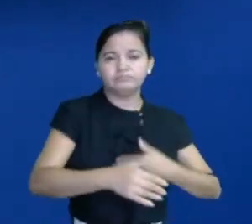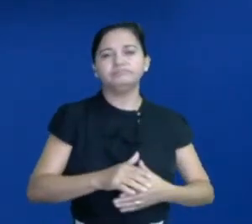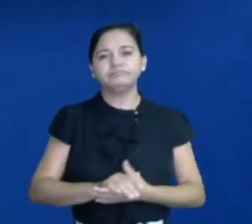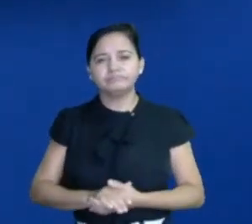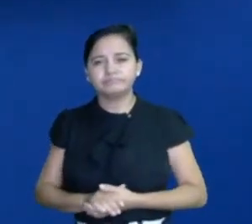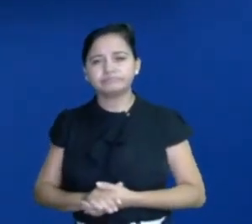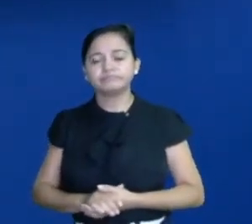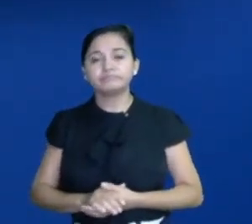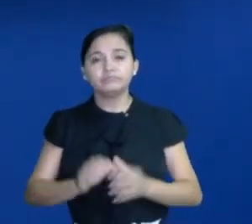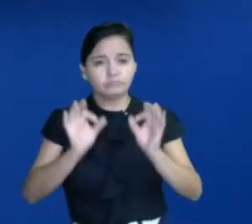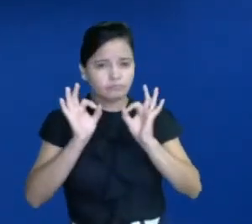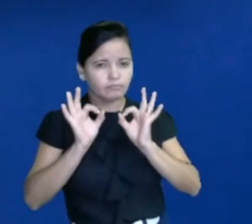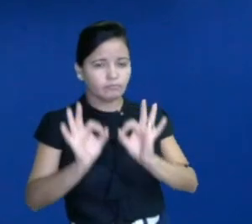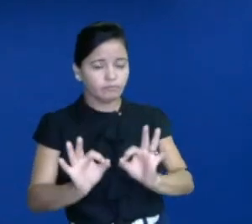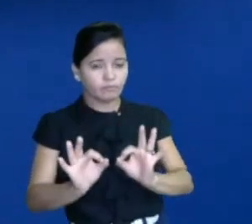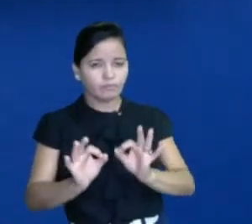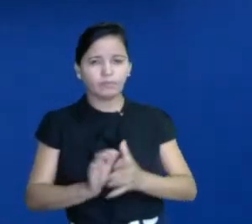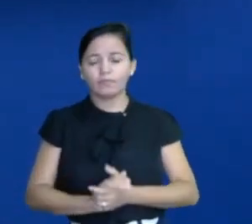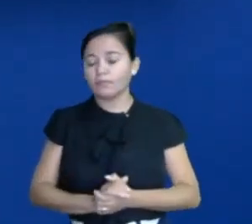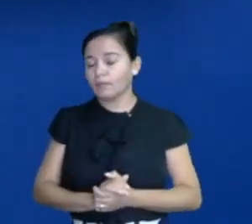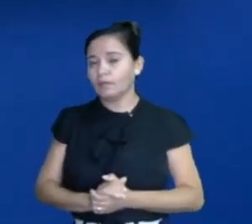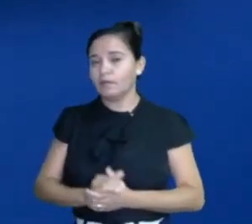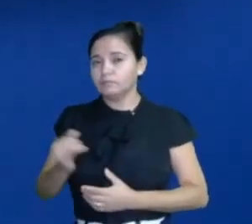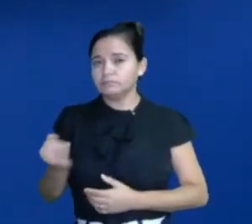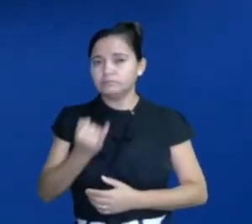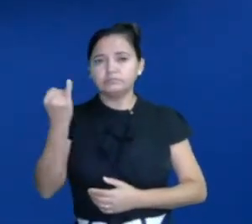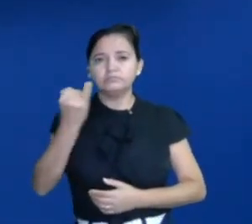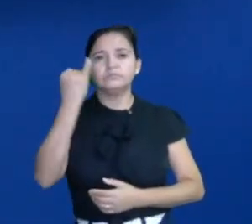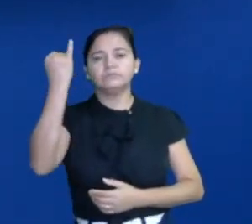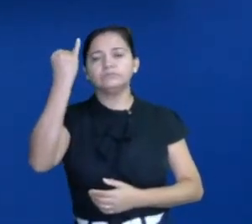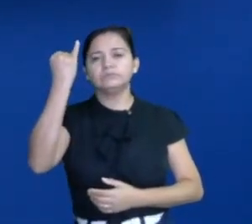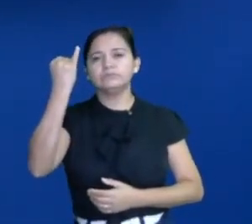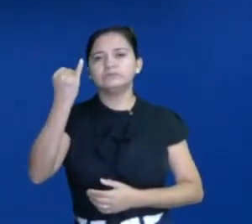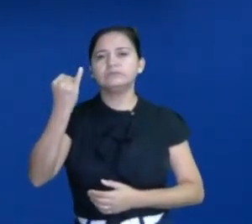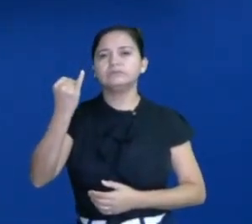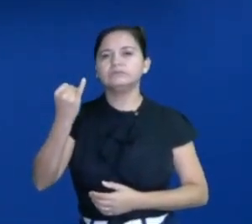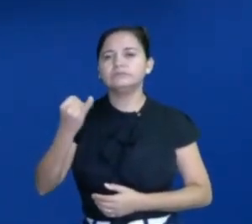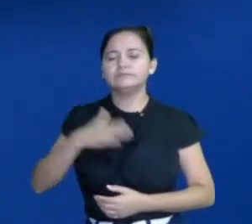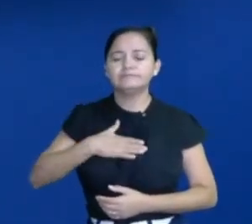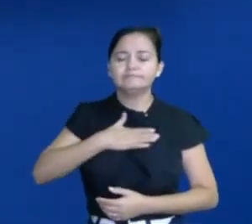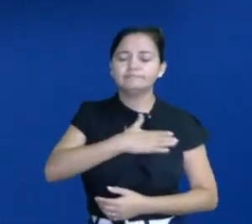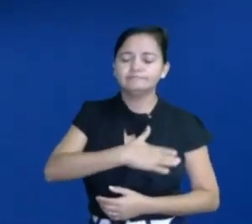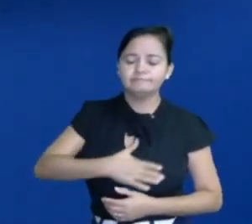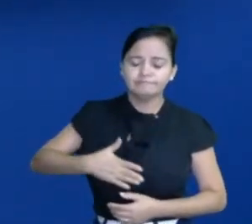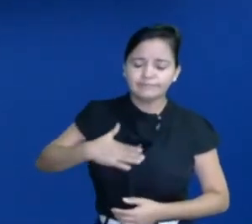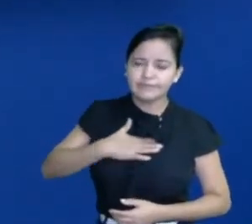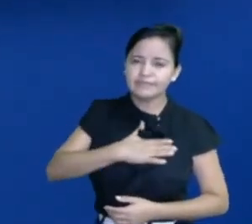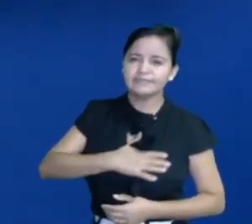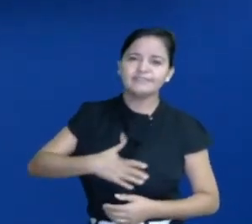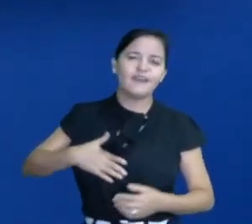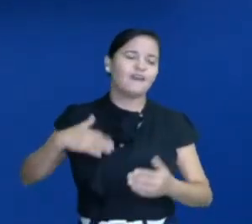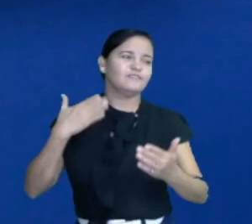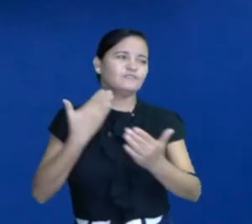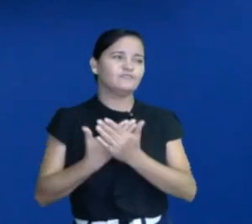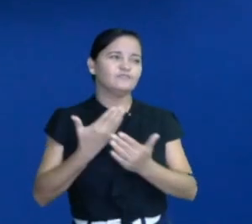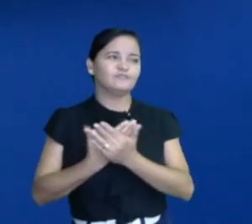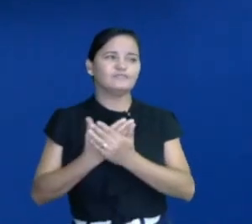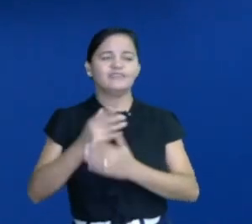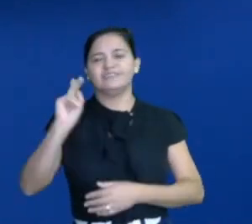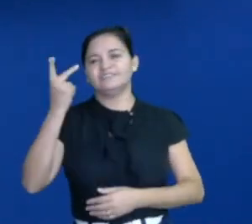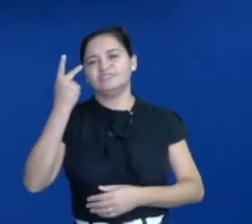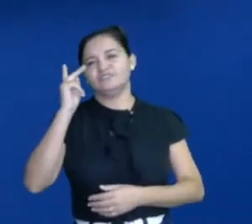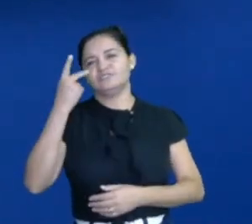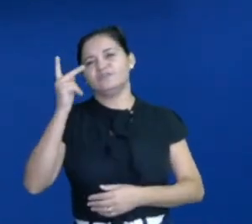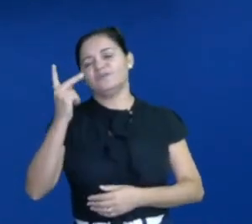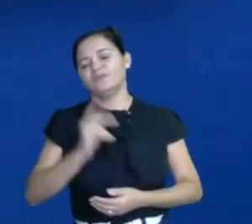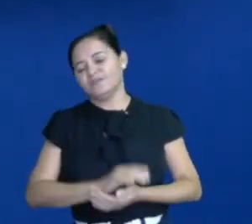exemplo, certo? Então, é por isso que é importante e que é tão prazeroso estudarmos história, porque a